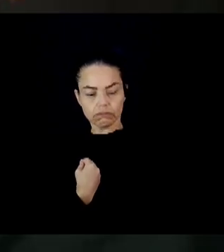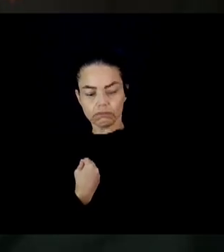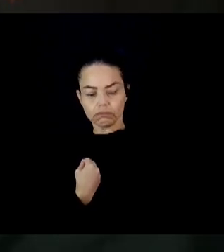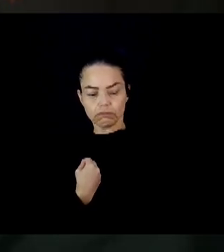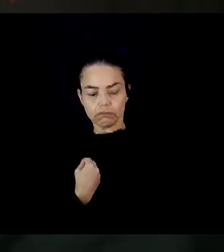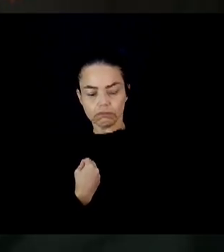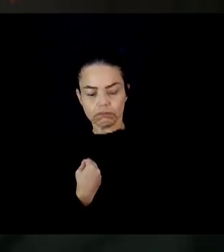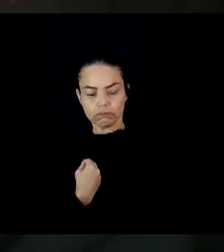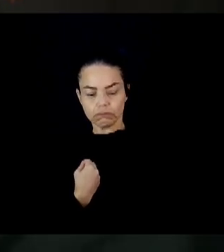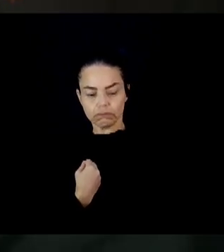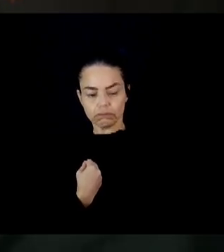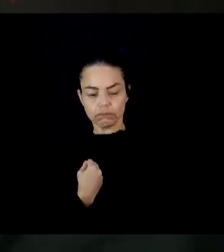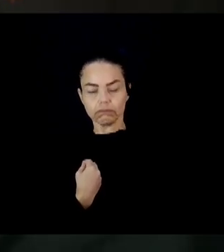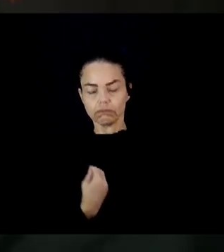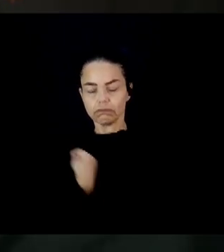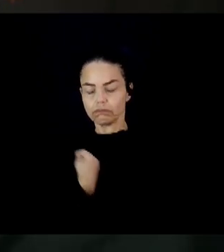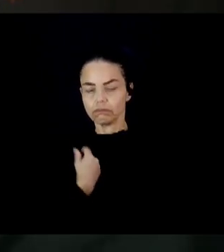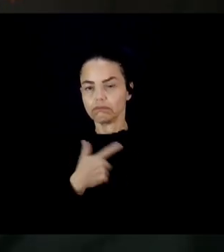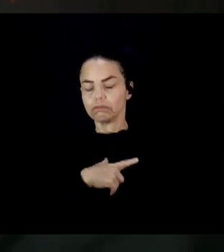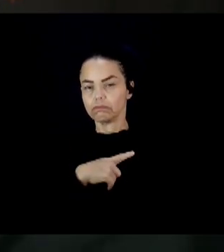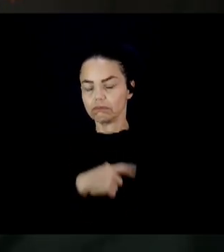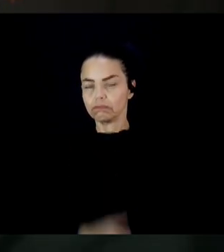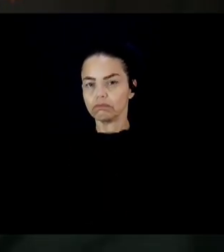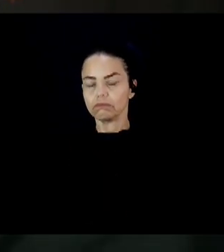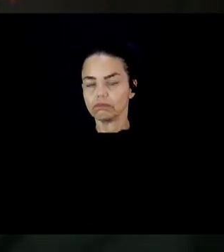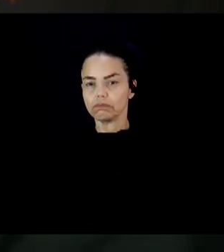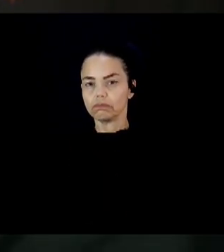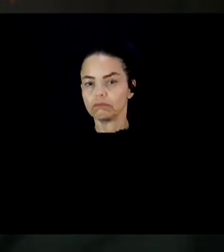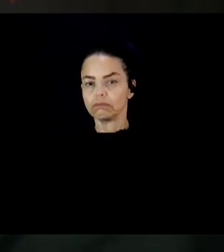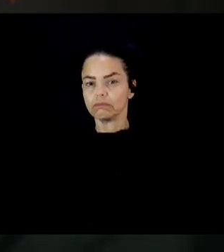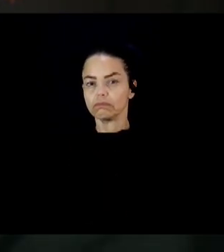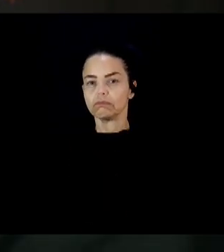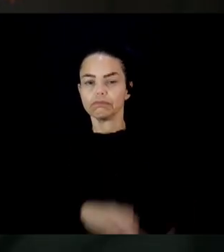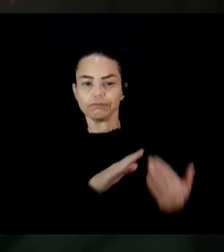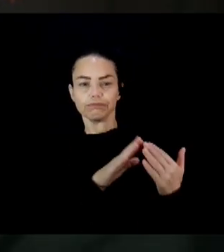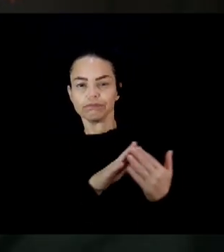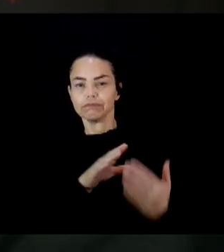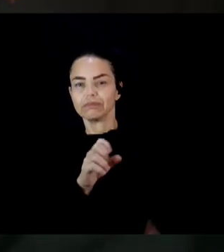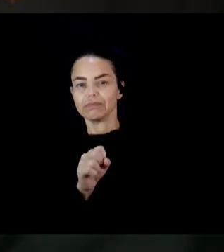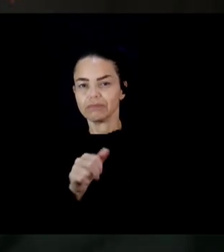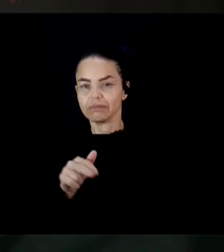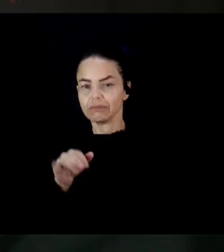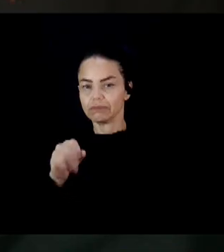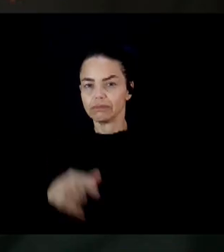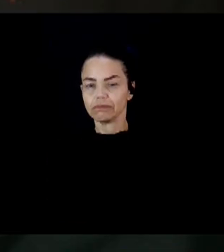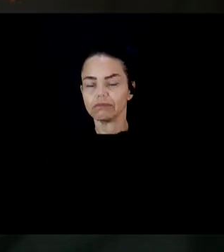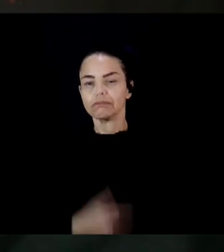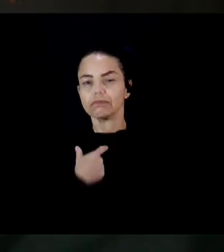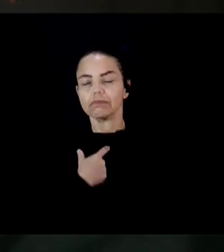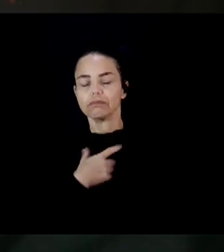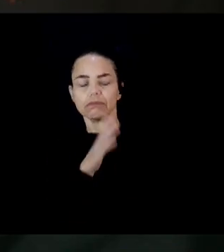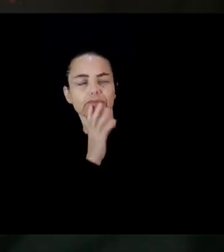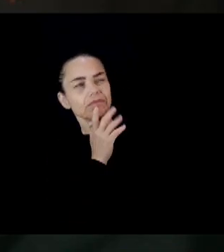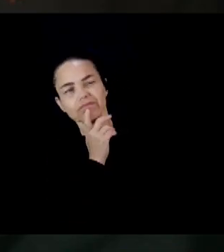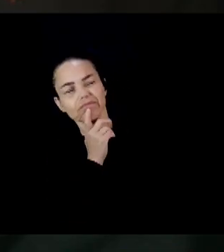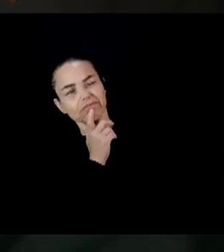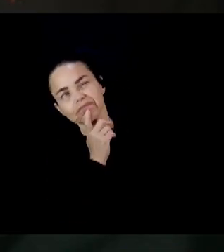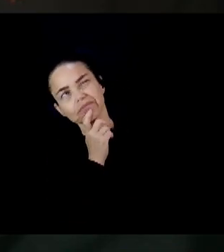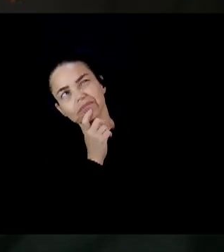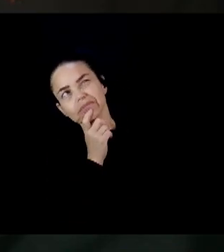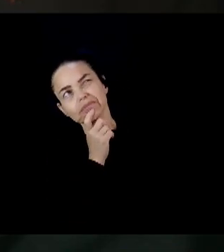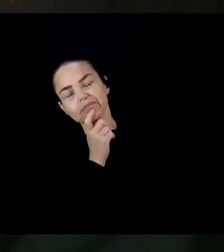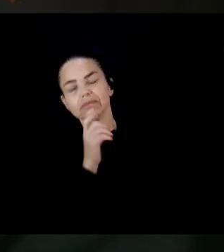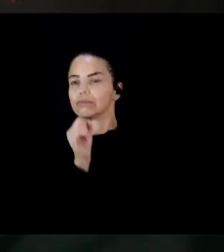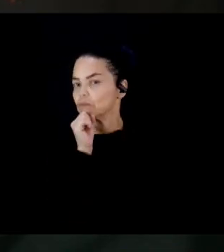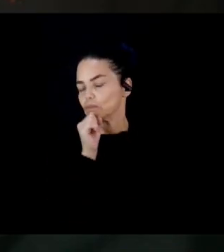que tem, né, de pessoas, de vilas sêniors, você já viu isso? E daí as pessoas falam assim, não, mas não tô velha para ir para a